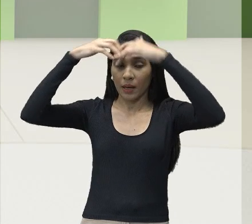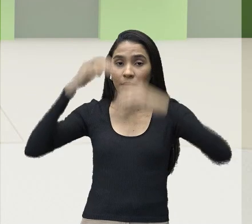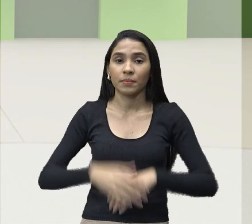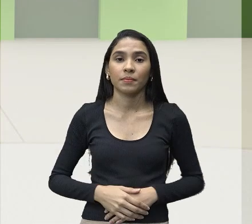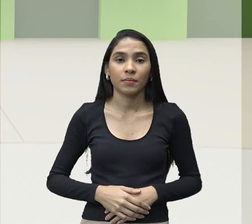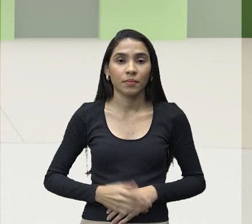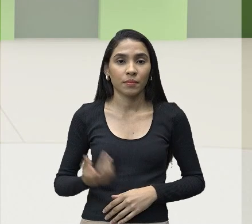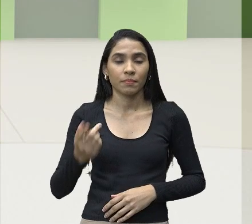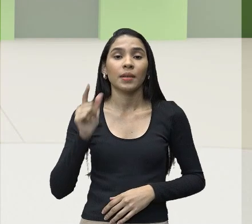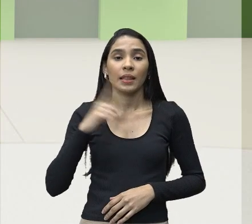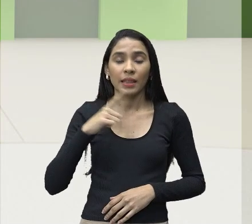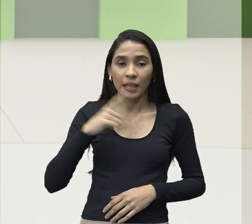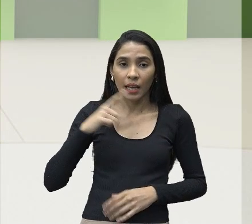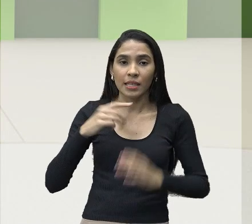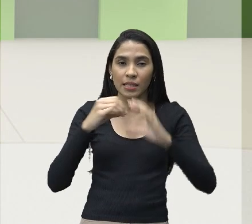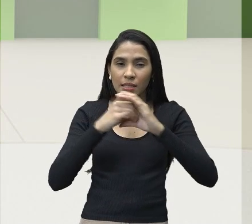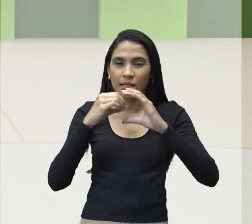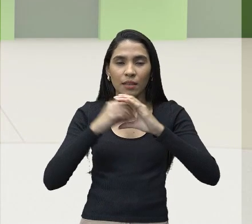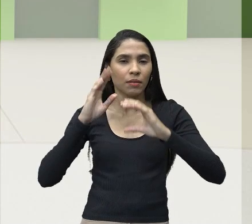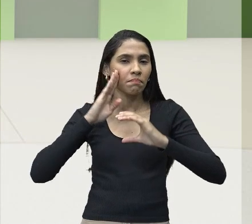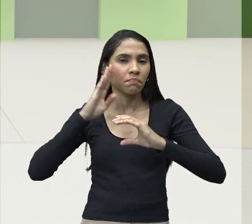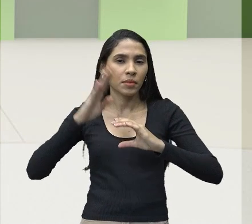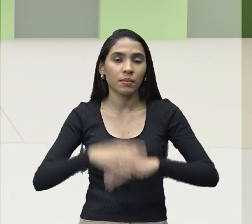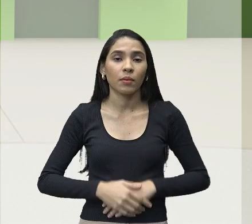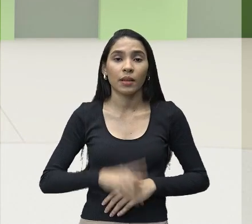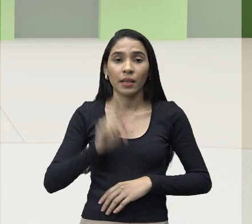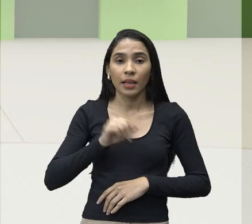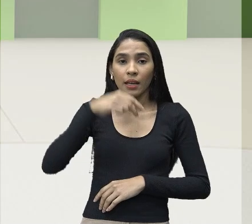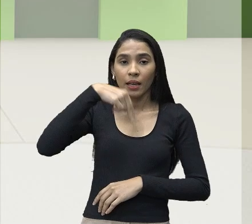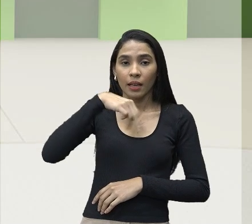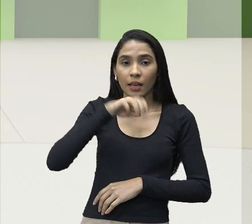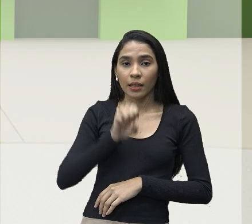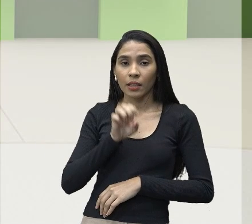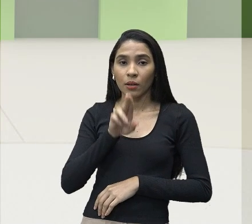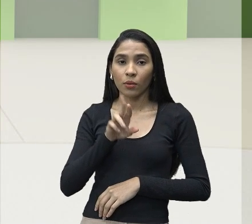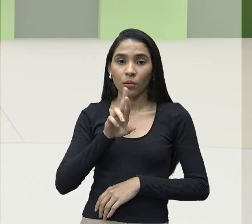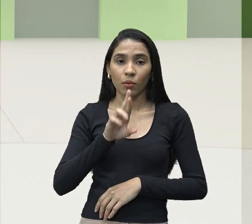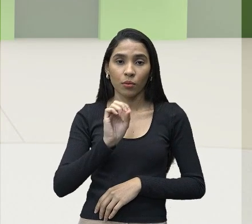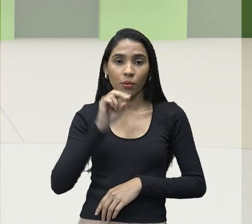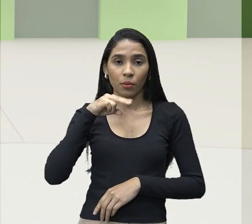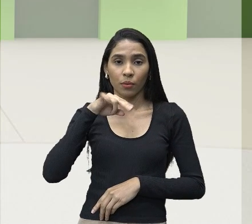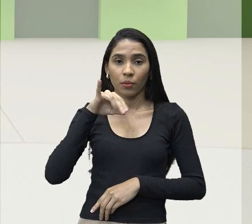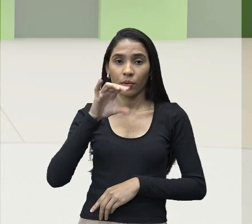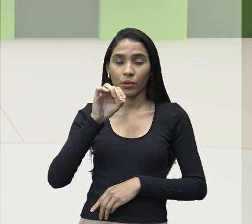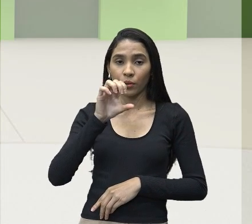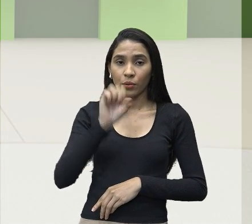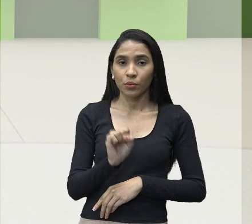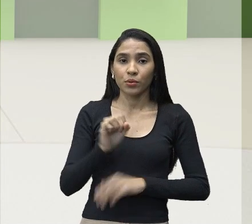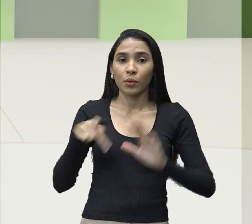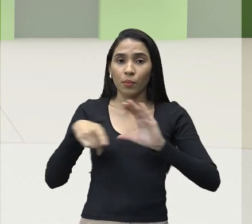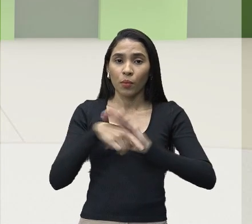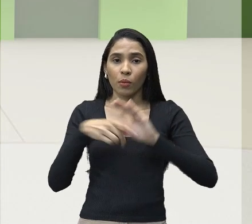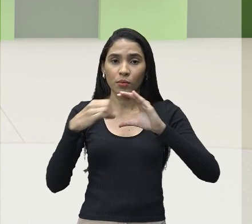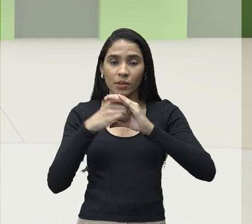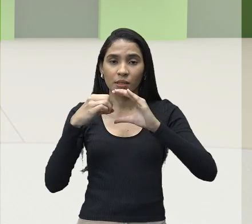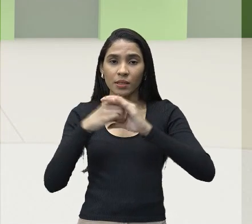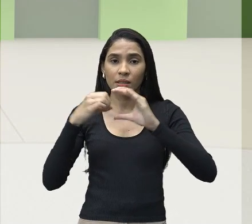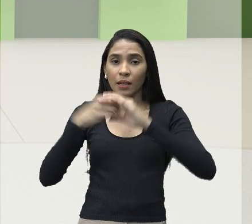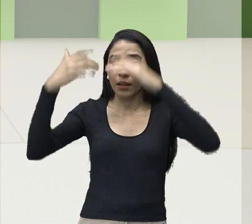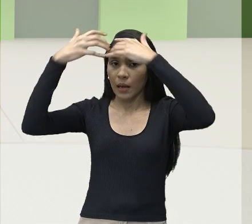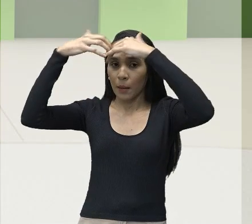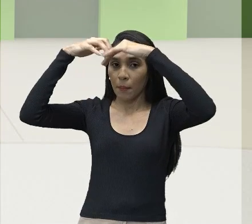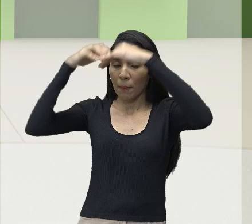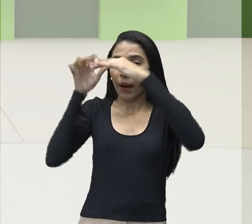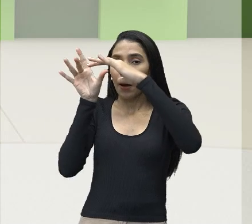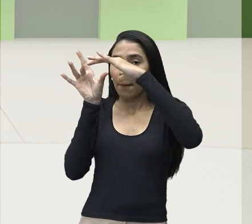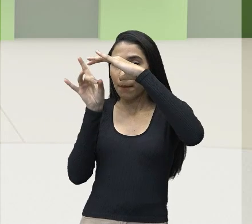célula específica desse sistema que são os neurônios. Os neurônios são células que fazem parte do tecido nervoso que vai